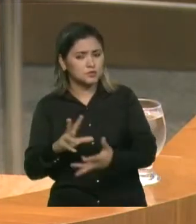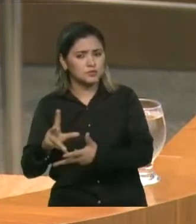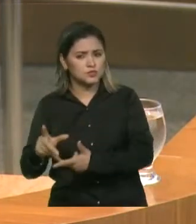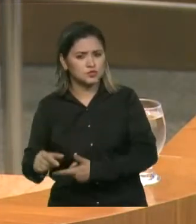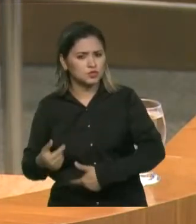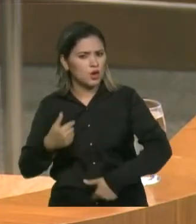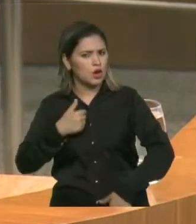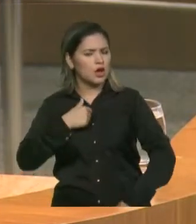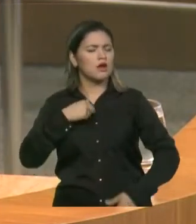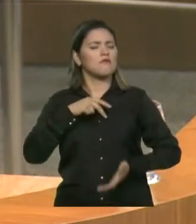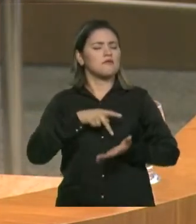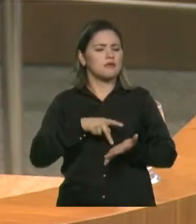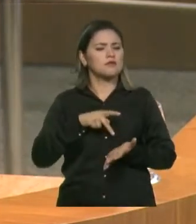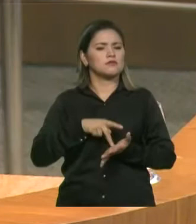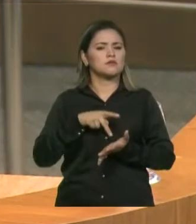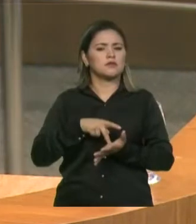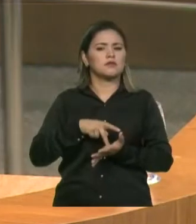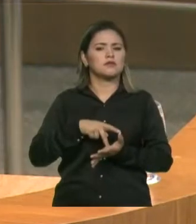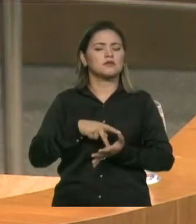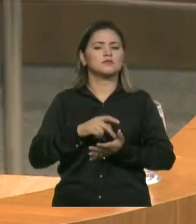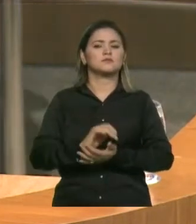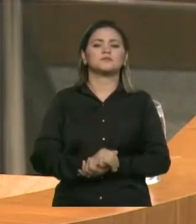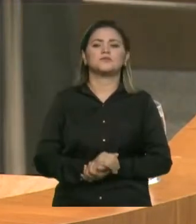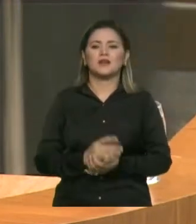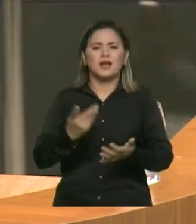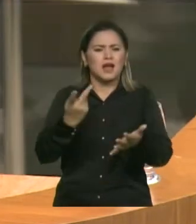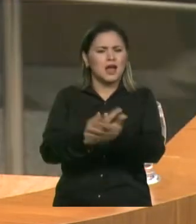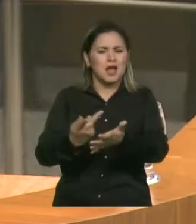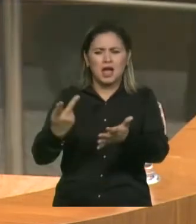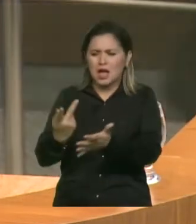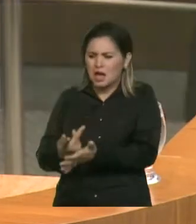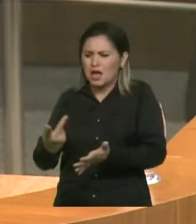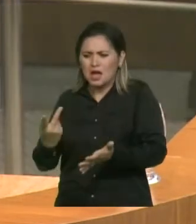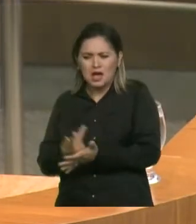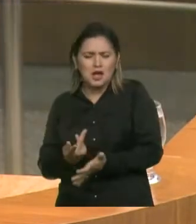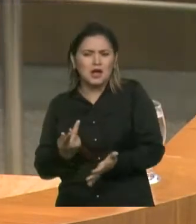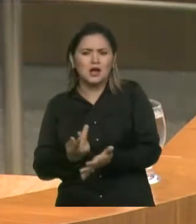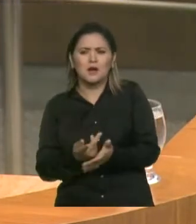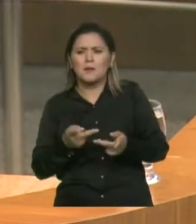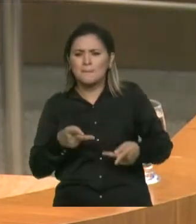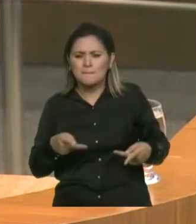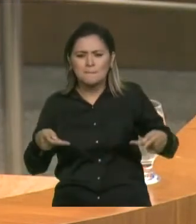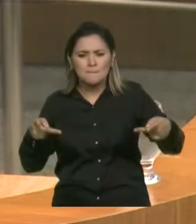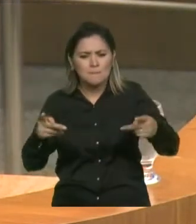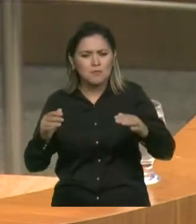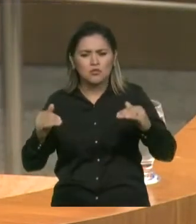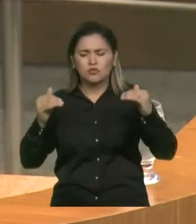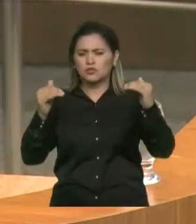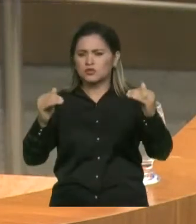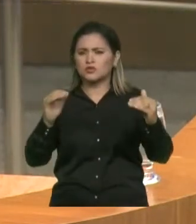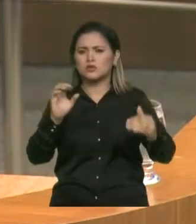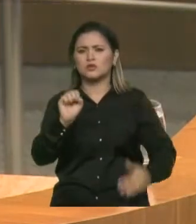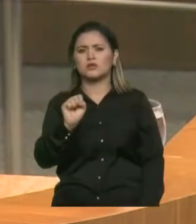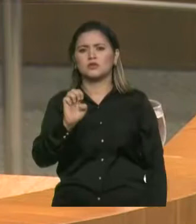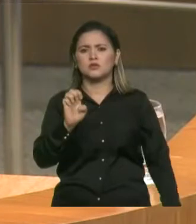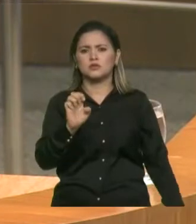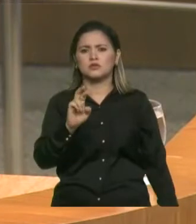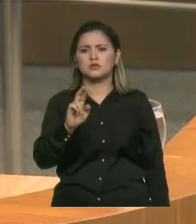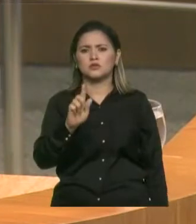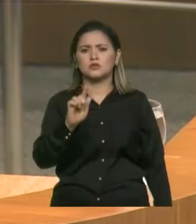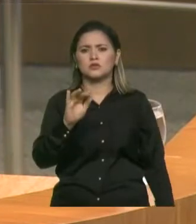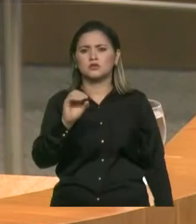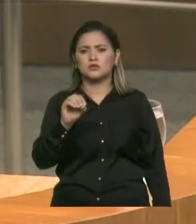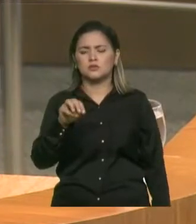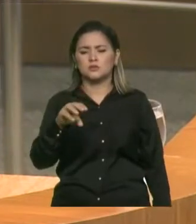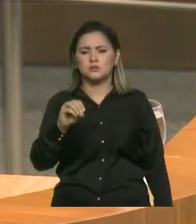das arbitrariedades cometidas pelos procuradores e por Sérgio Moro, coube agora à